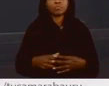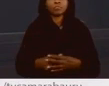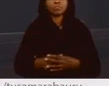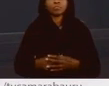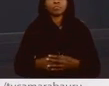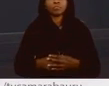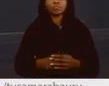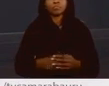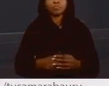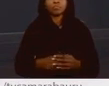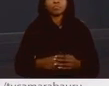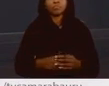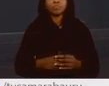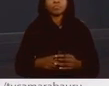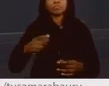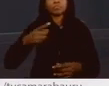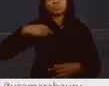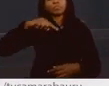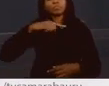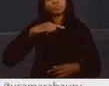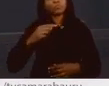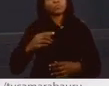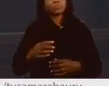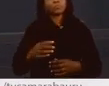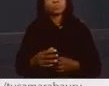Nós tivemos